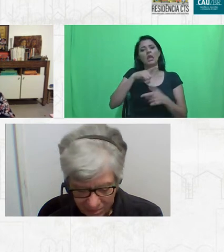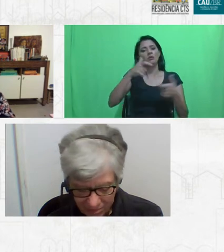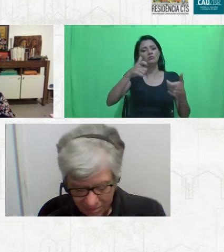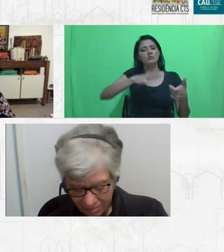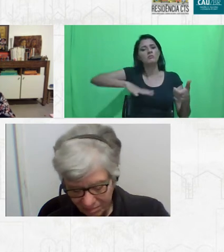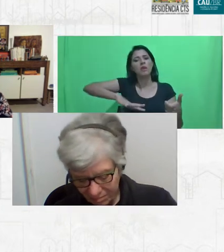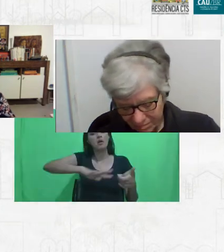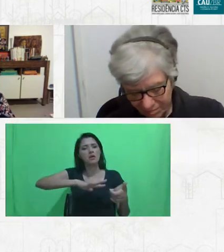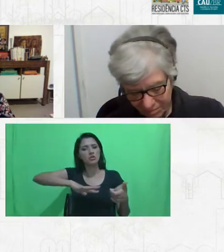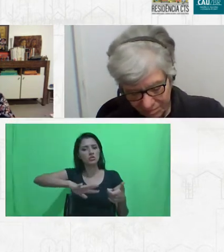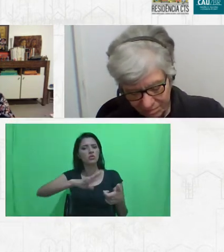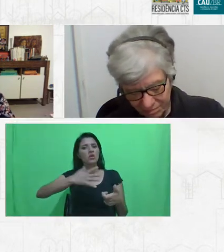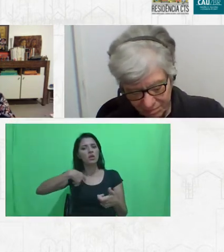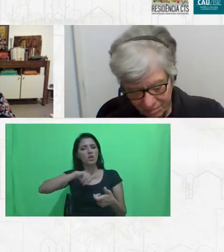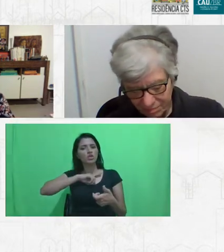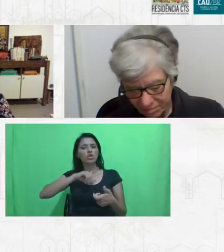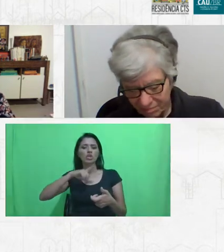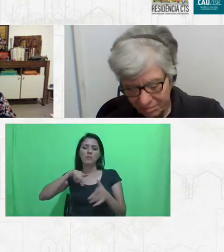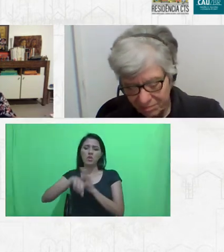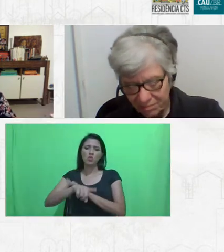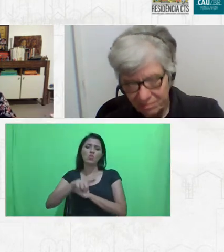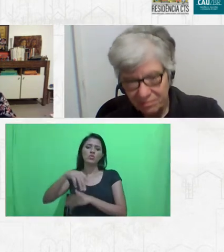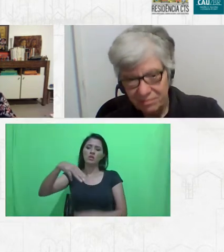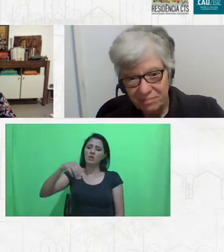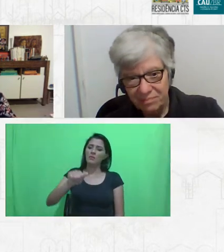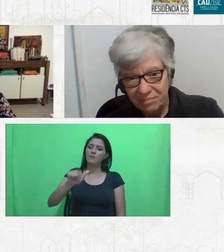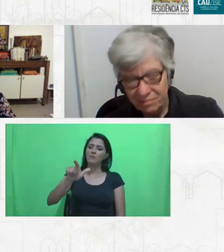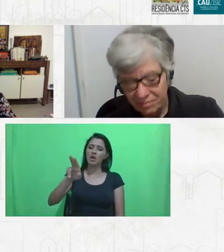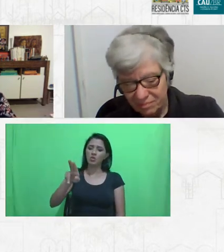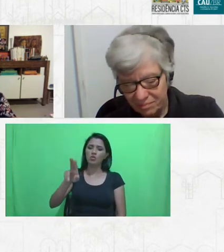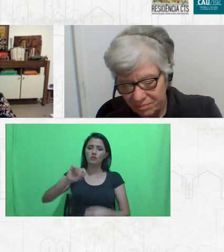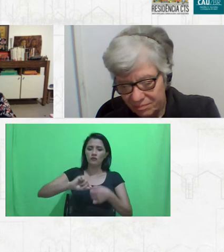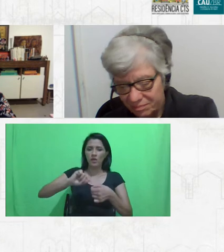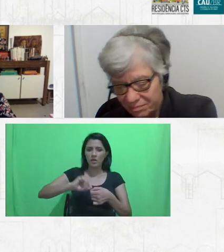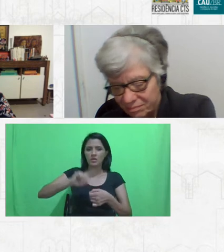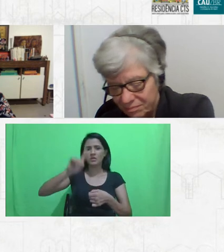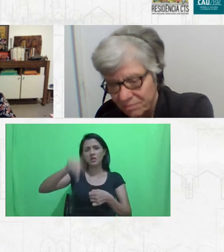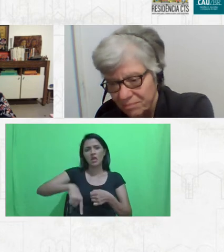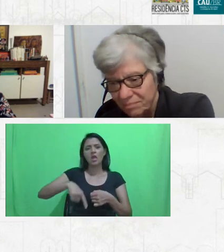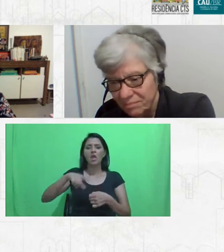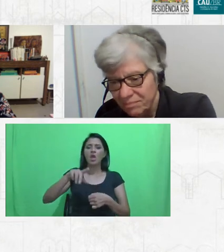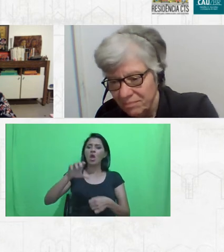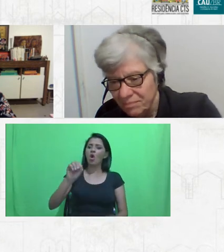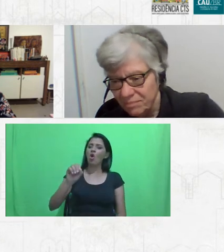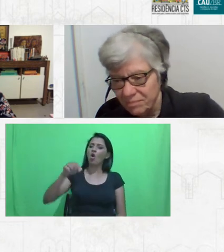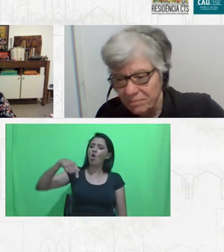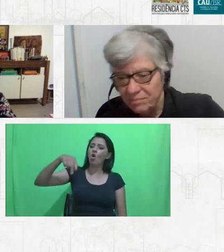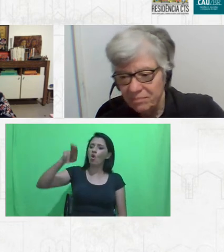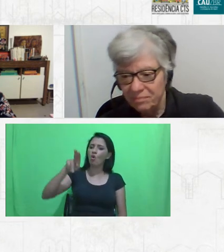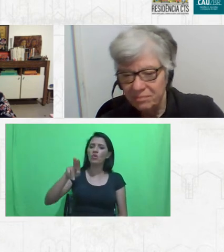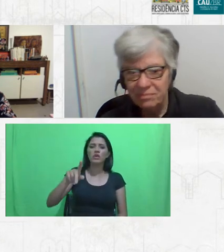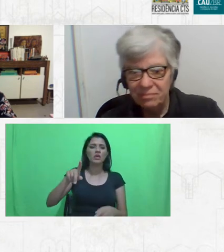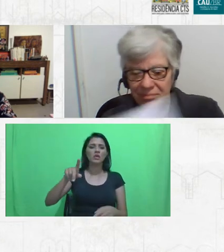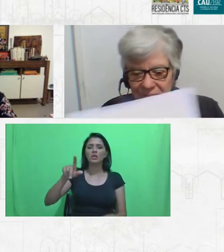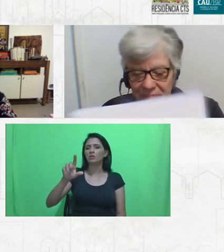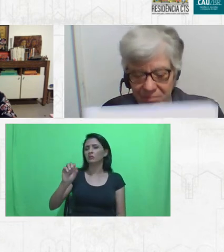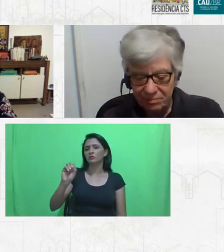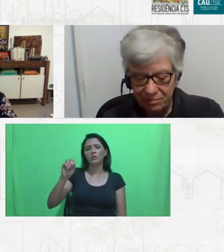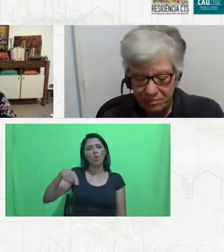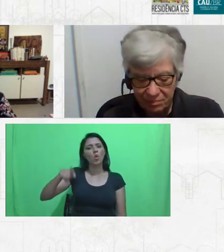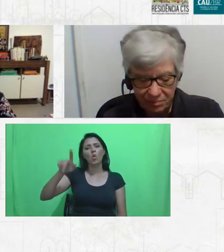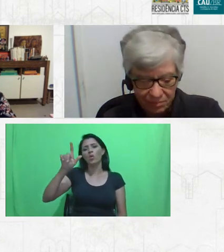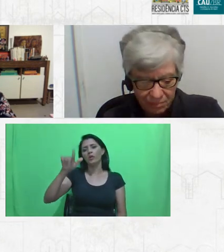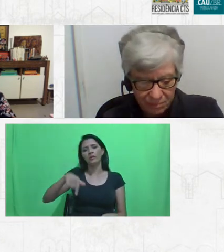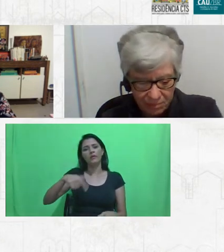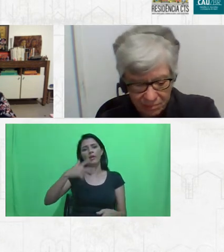a gente tem essa pergunta que a Malu fez, é ONG, são as comunidades, é o Estado, eu acho que a academia, já que a